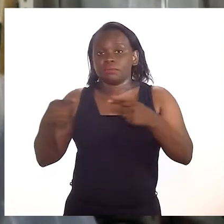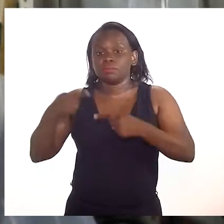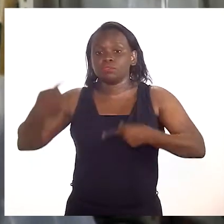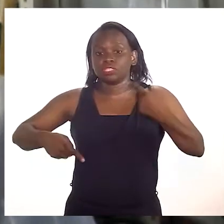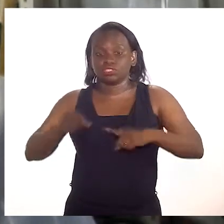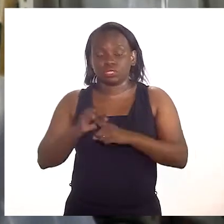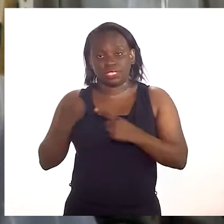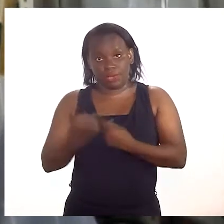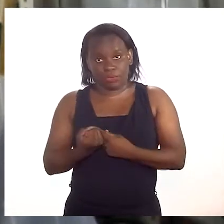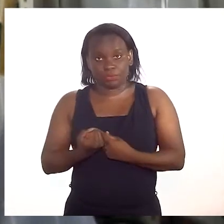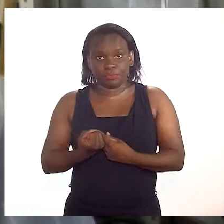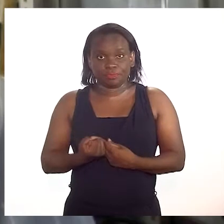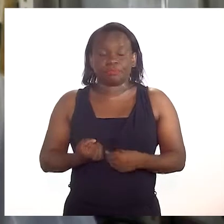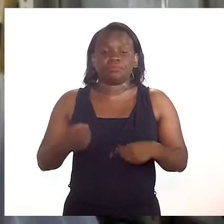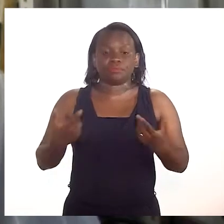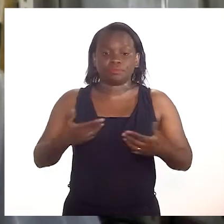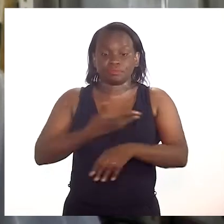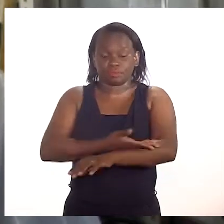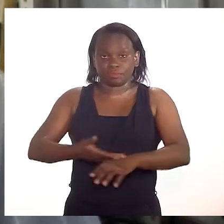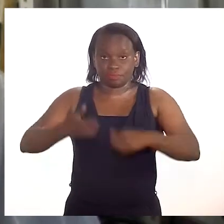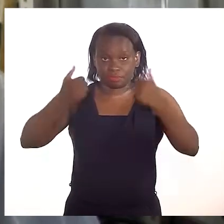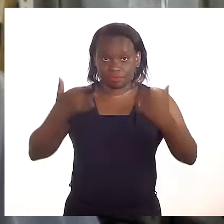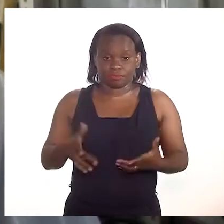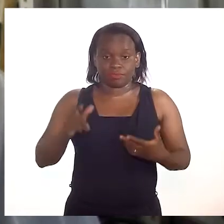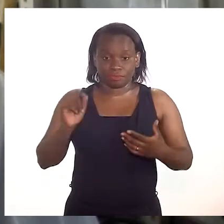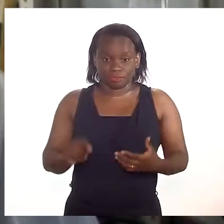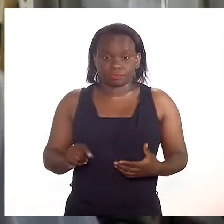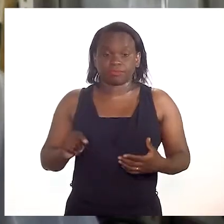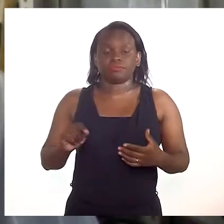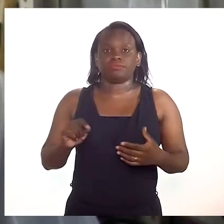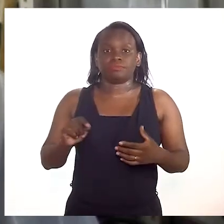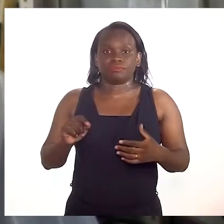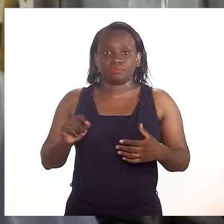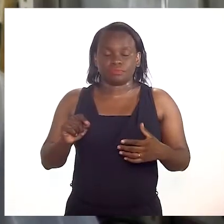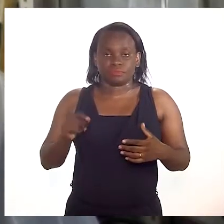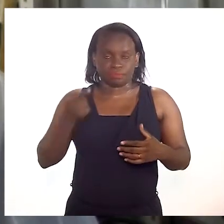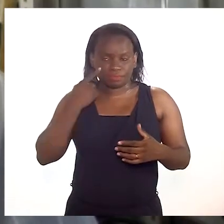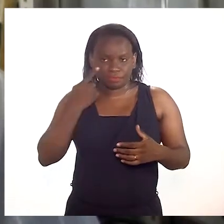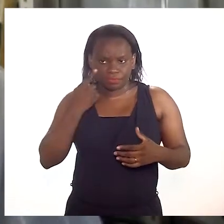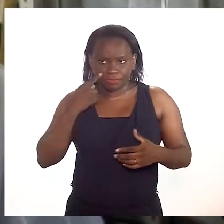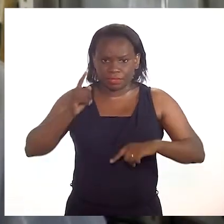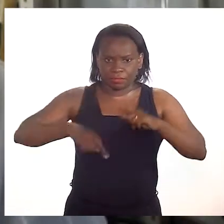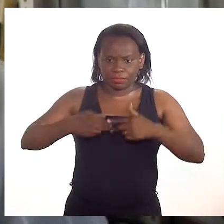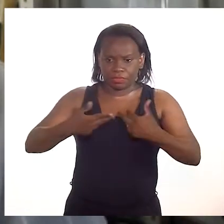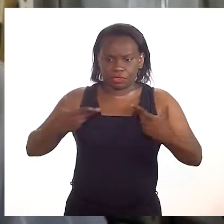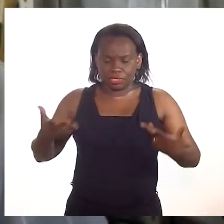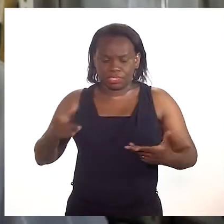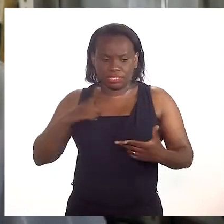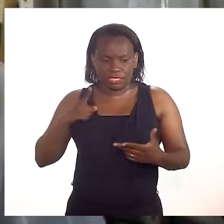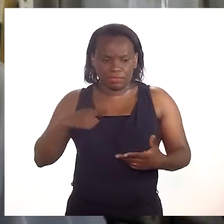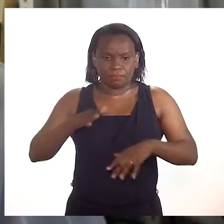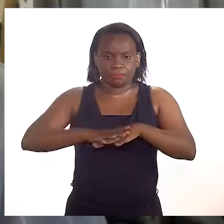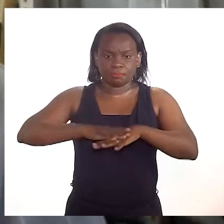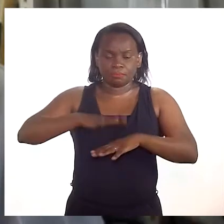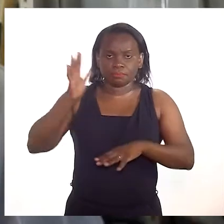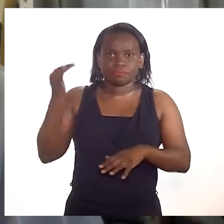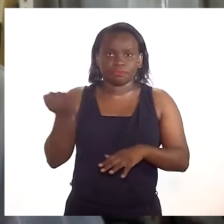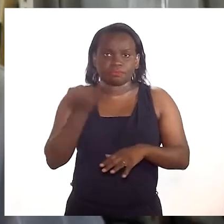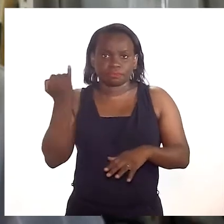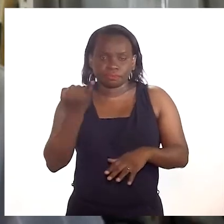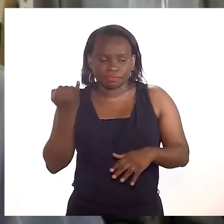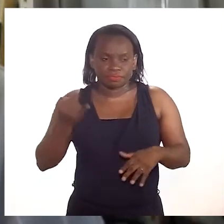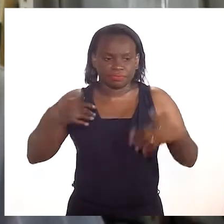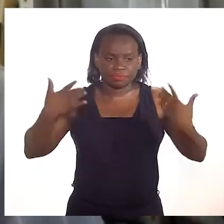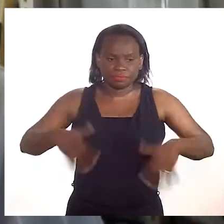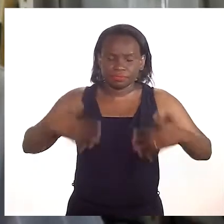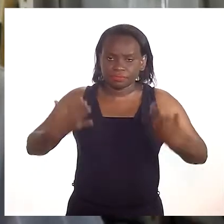política social. Eu costumo dizer o seguinte: quando a gente olha aquele produto que se tornou emblemático de modo